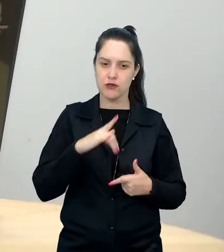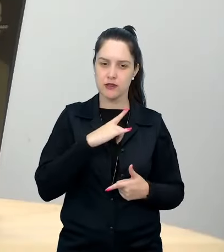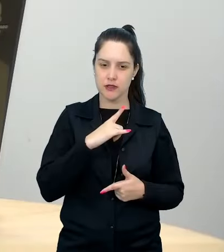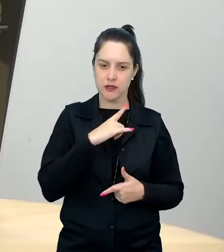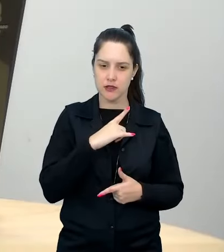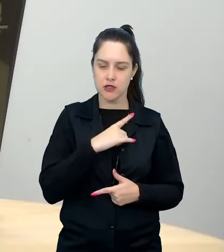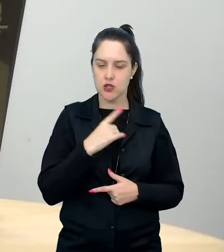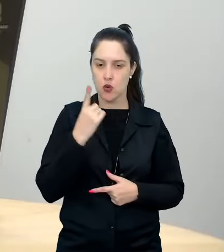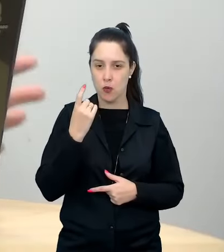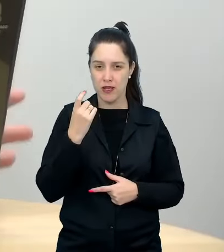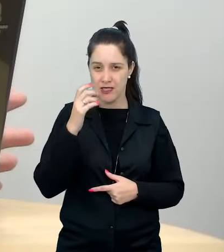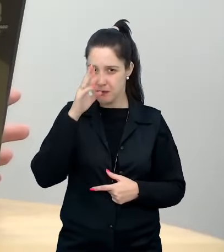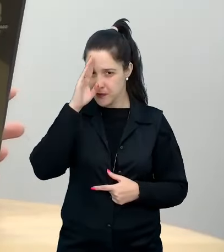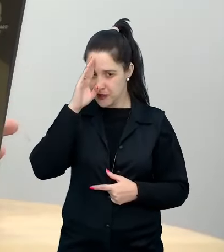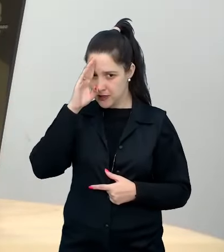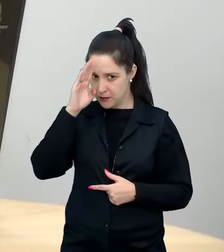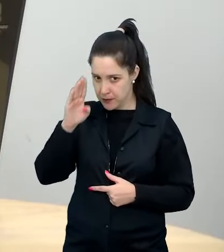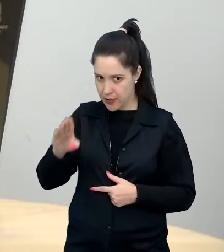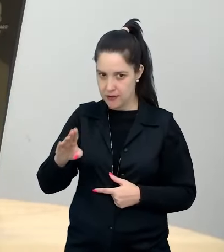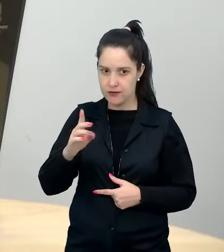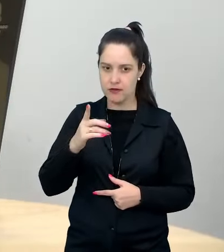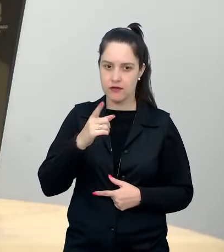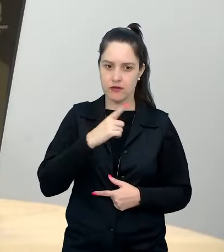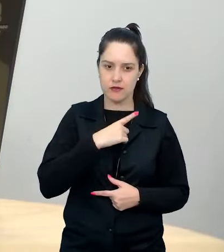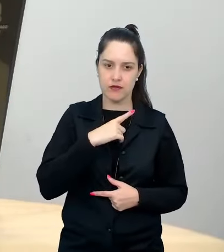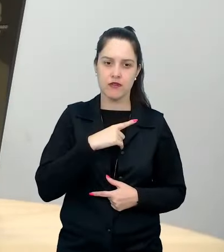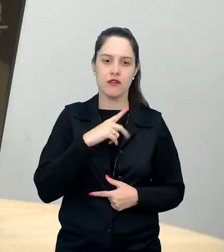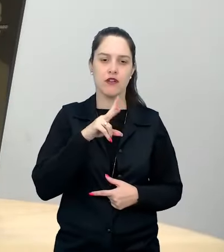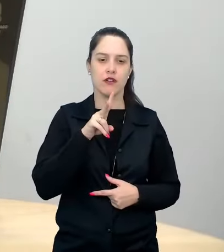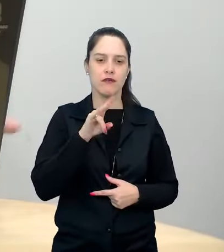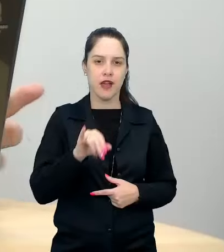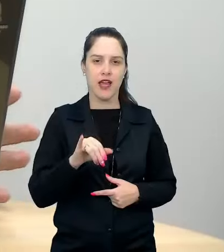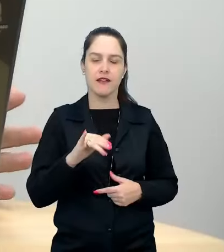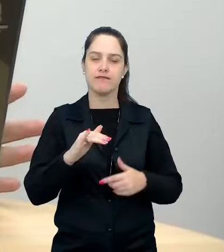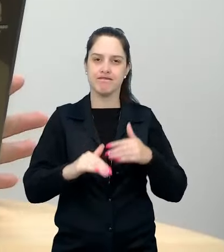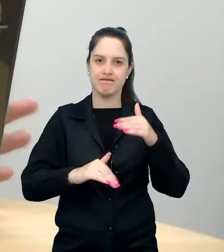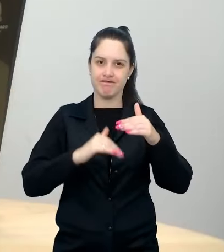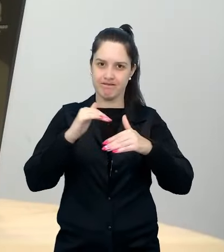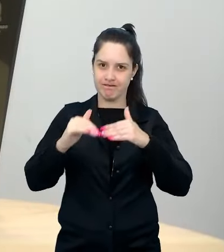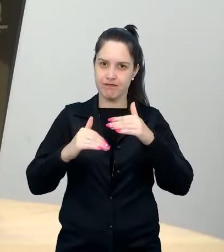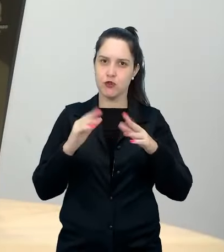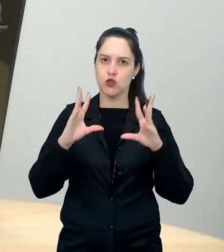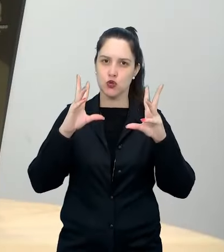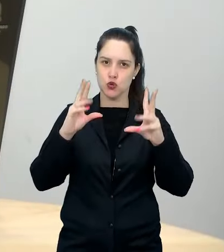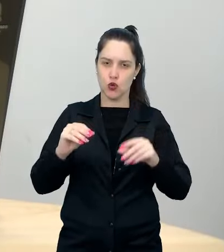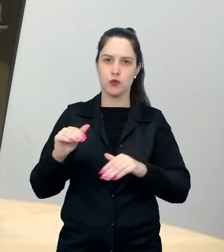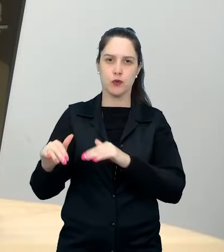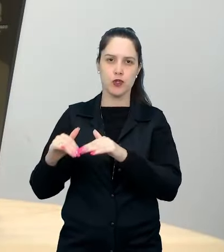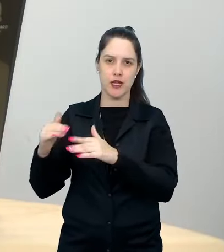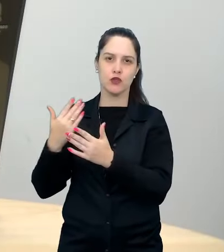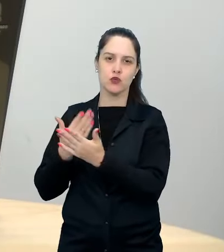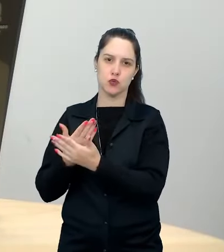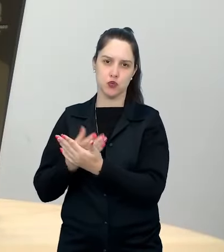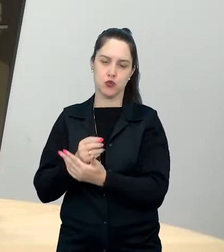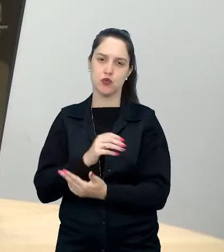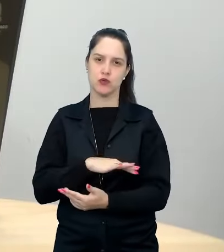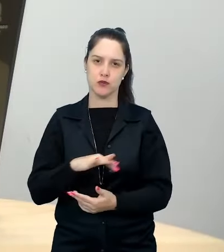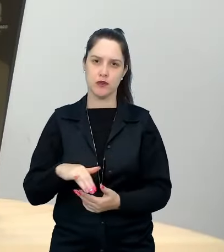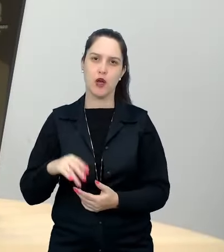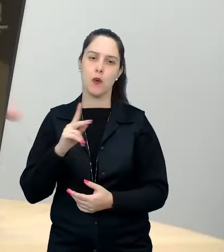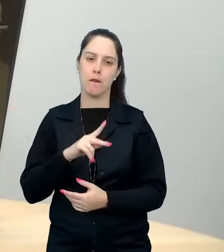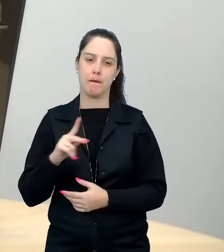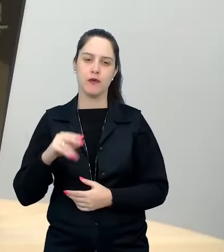uma das principais razões é o engajamento, né? Que vai favorecer aí todo esse processo do estudante. Então, a gente como professor, a